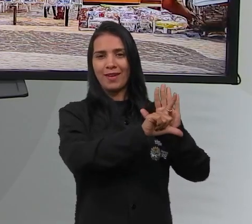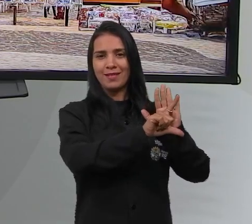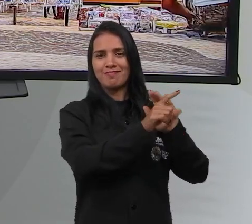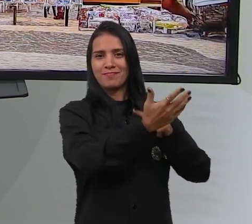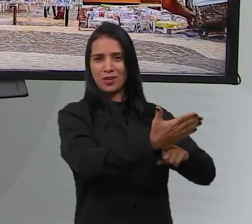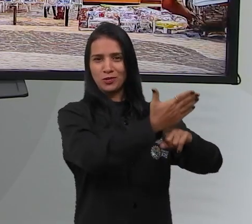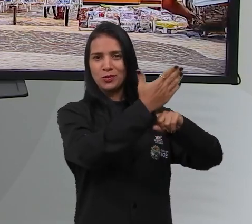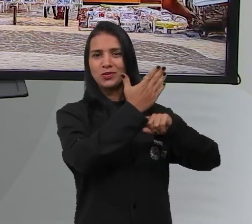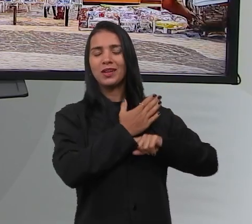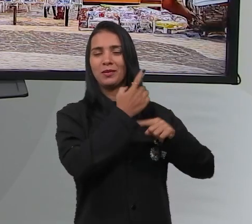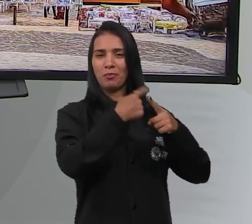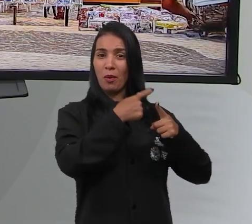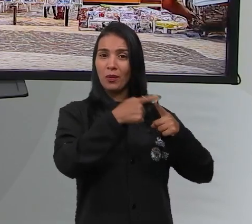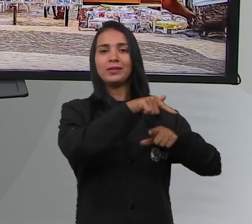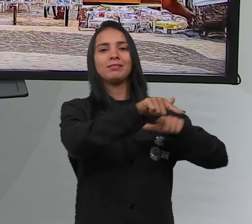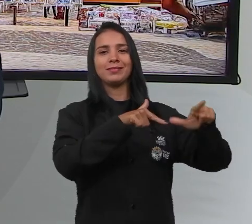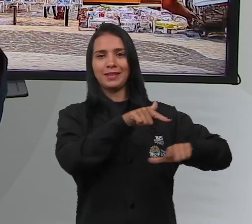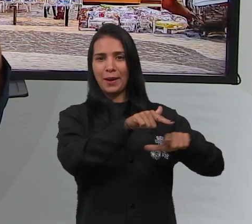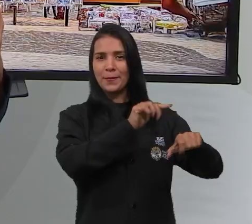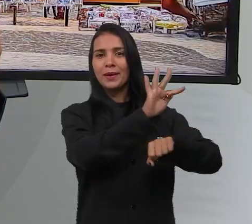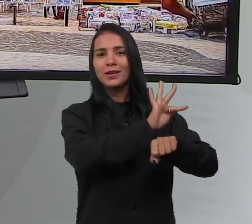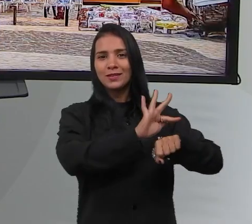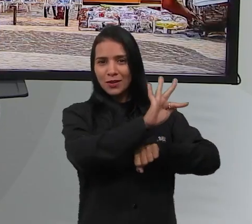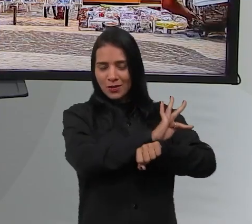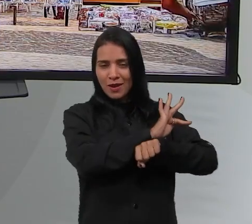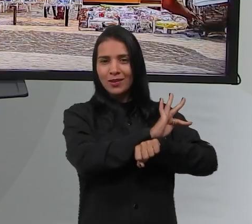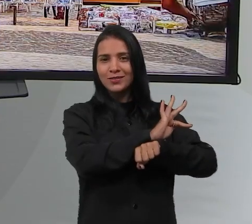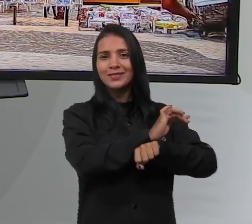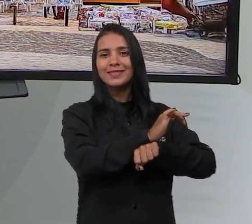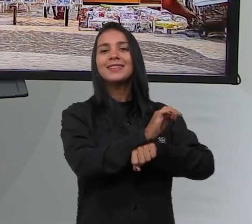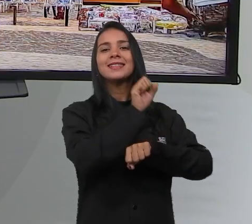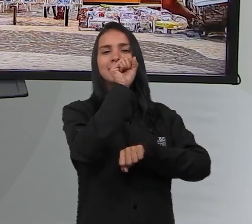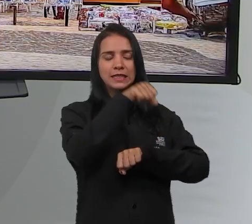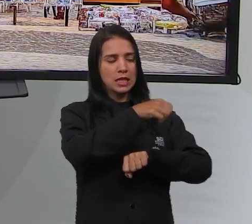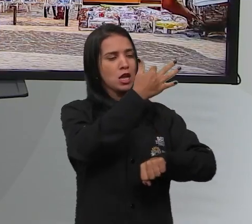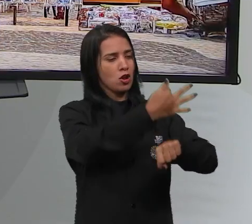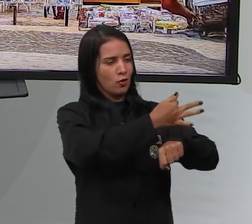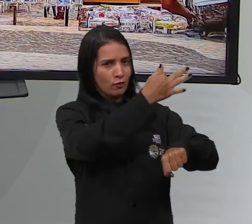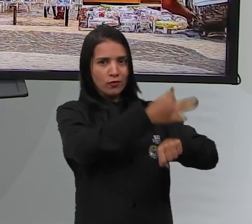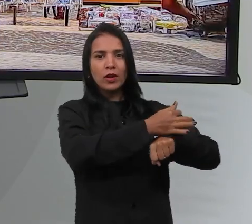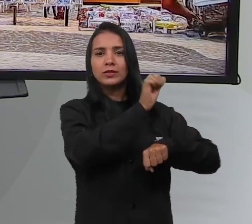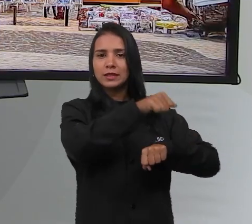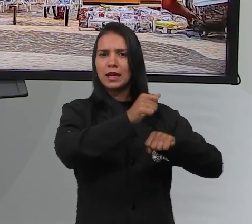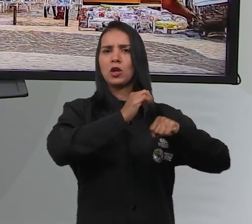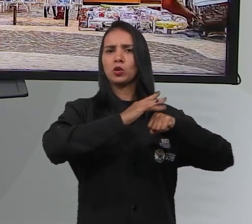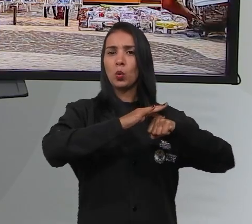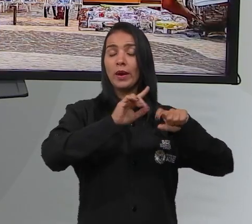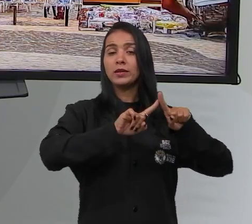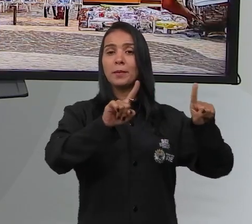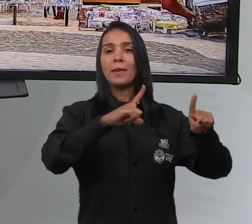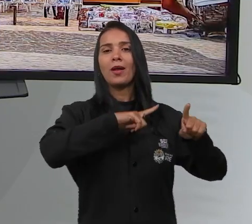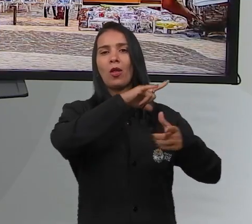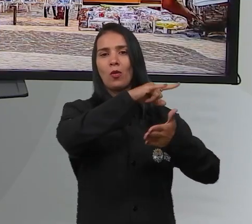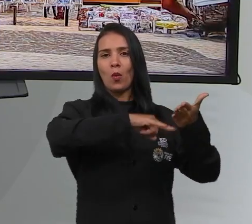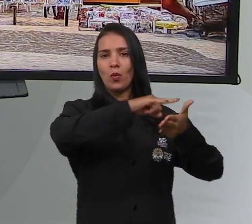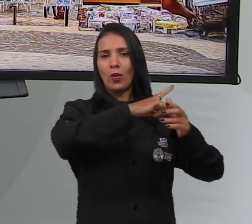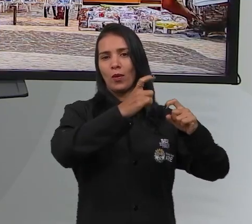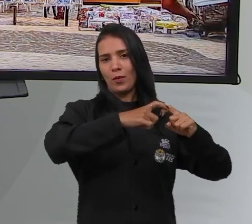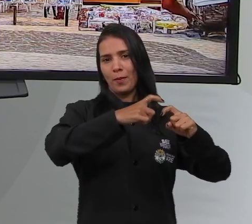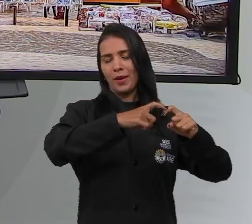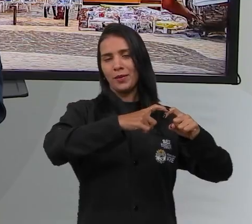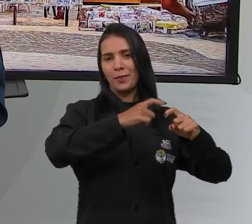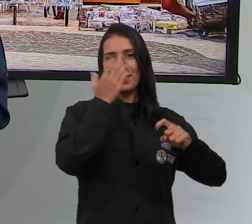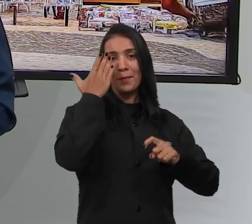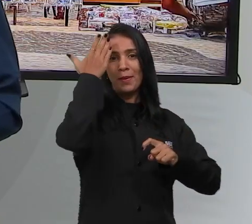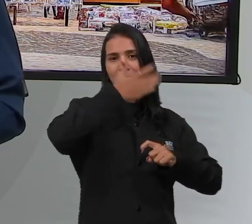do momento em que a minha ausência ela está justificada por questão de saúde e, obviamente, com todas as